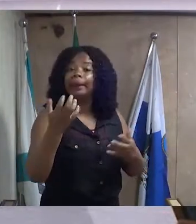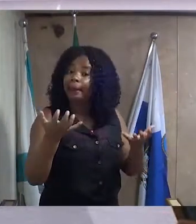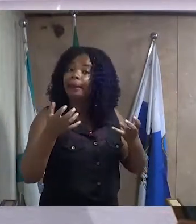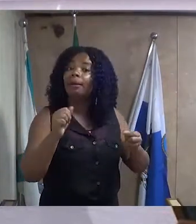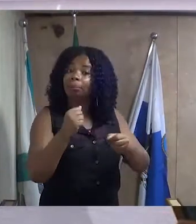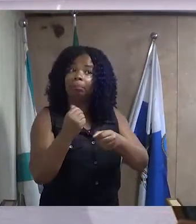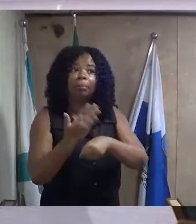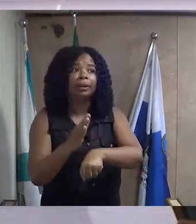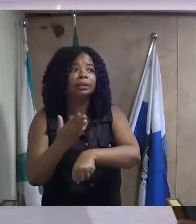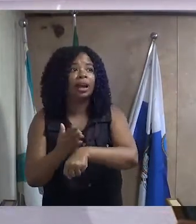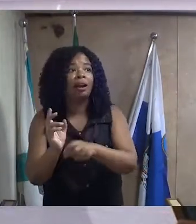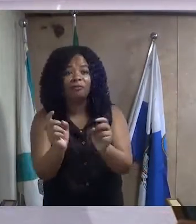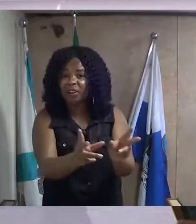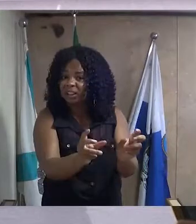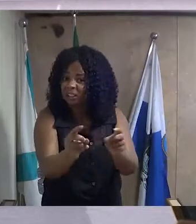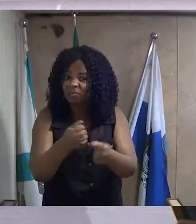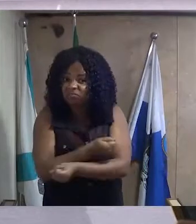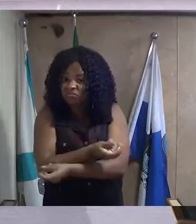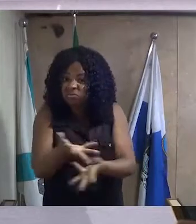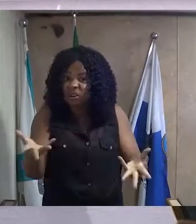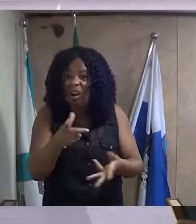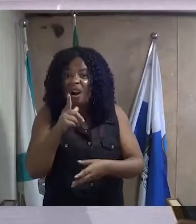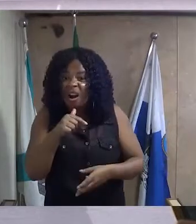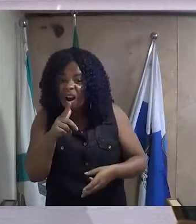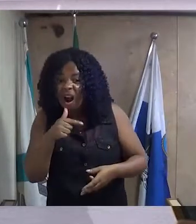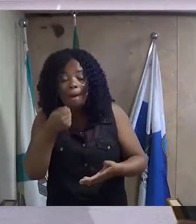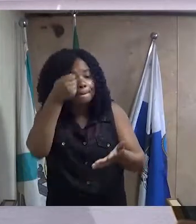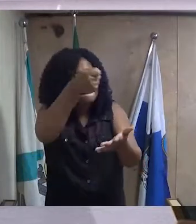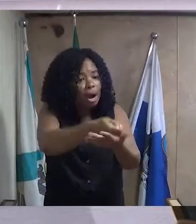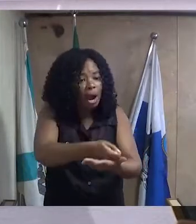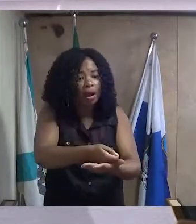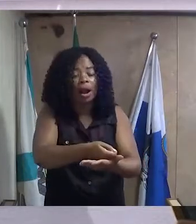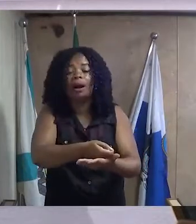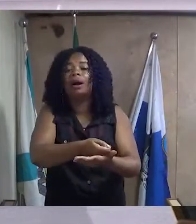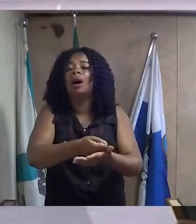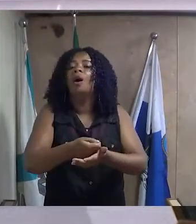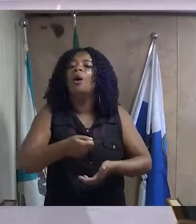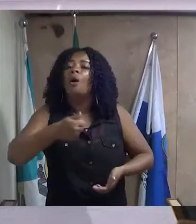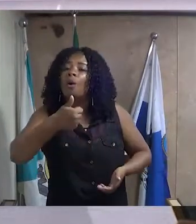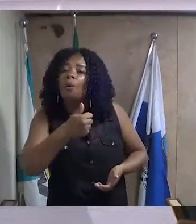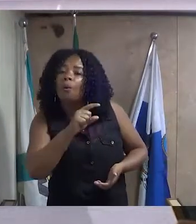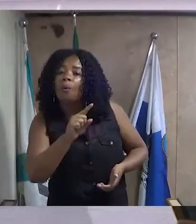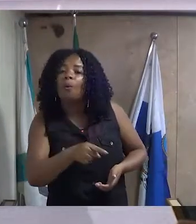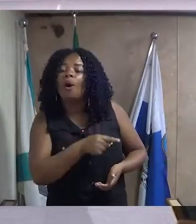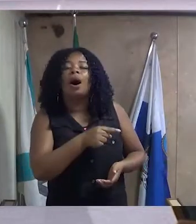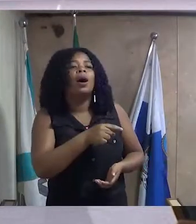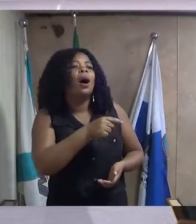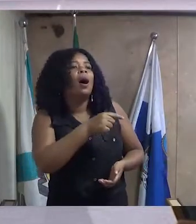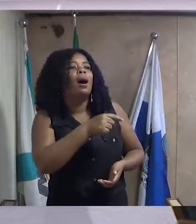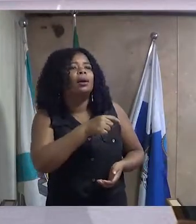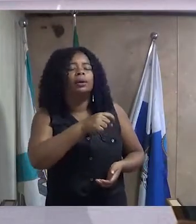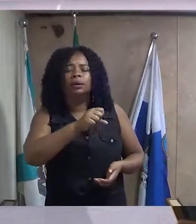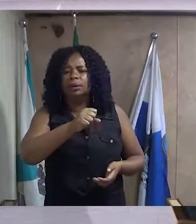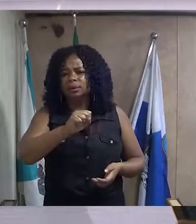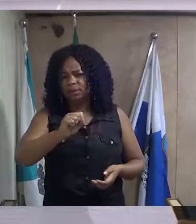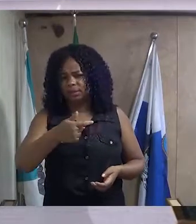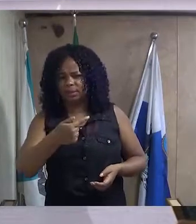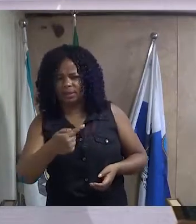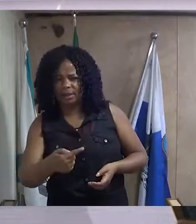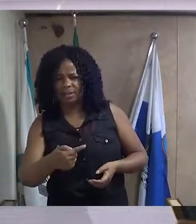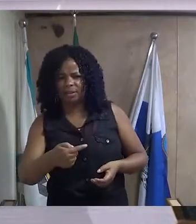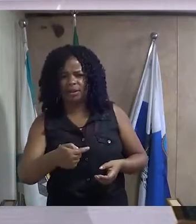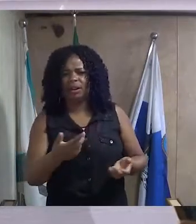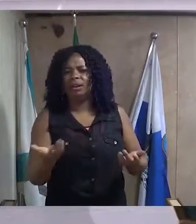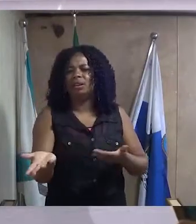vender, é distribuição da água. É pagar o preço de R$1,87 e servir a população ao preço